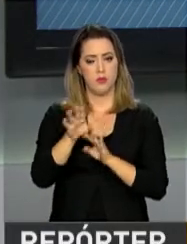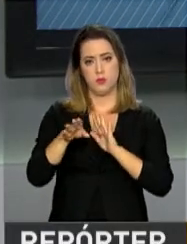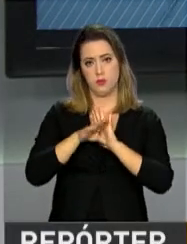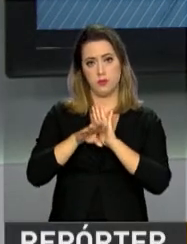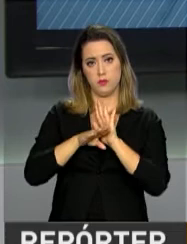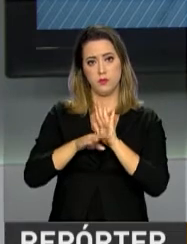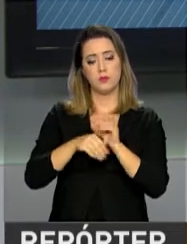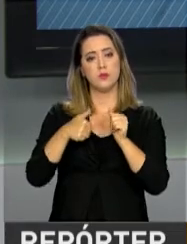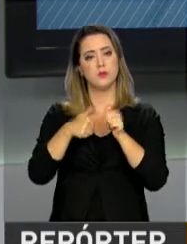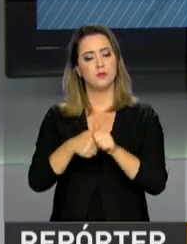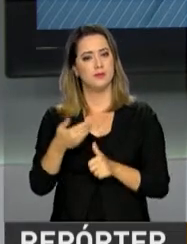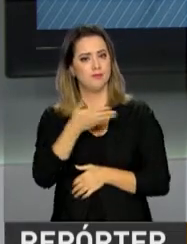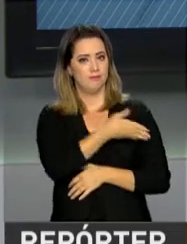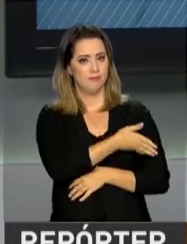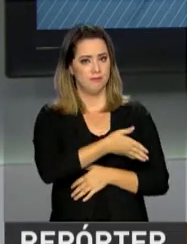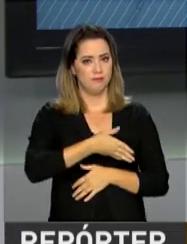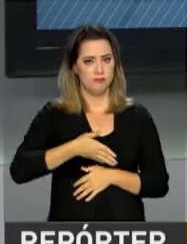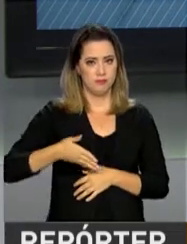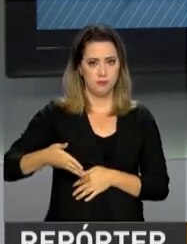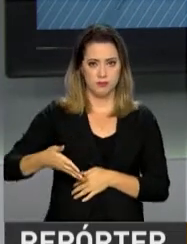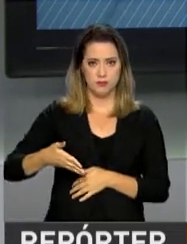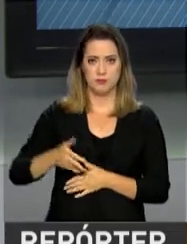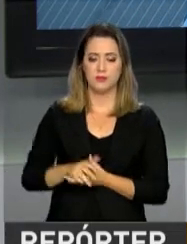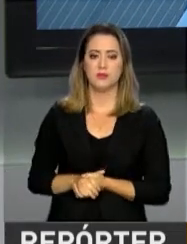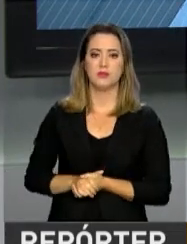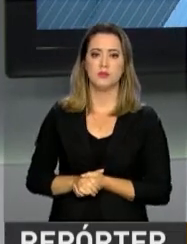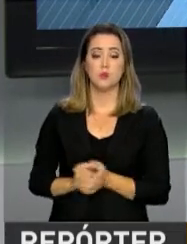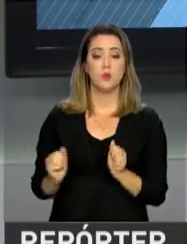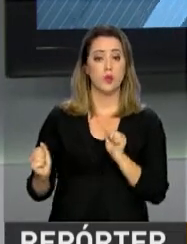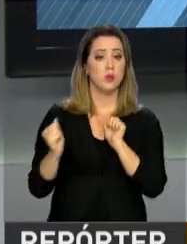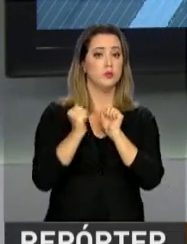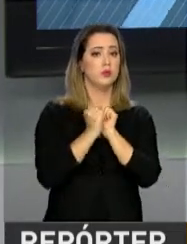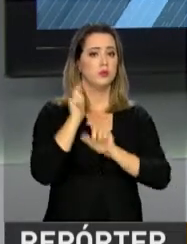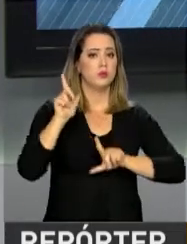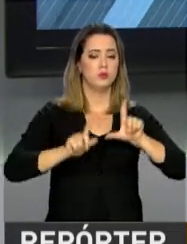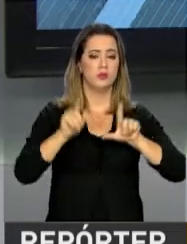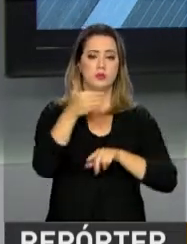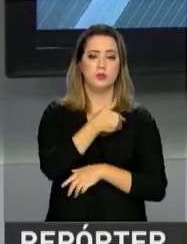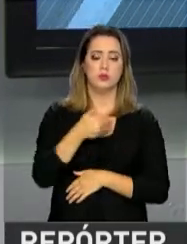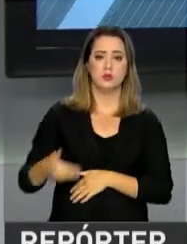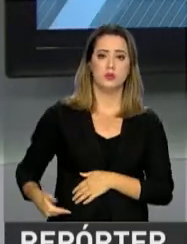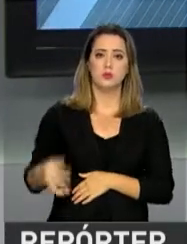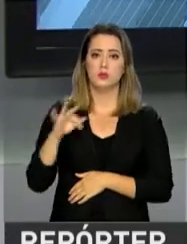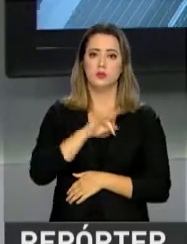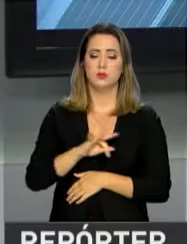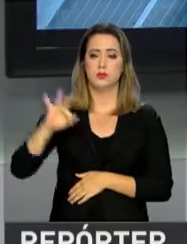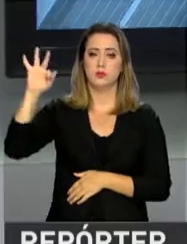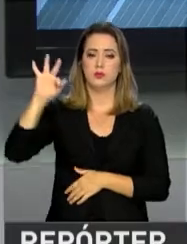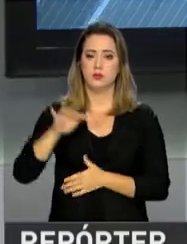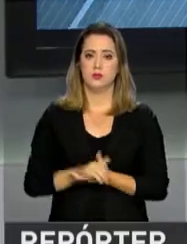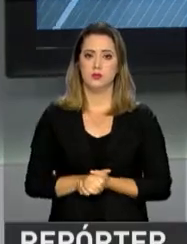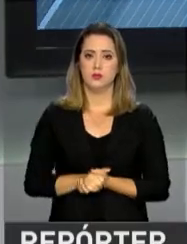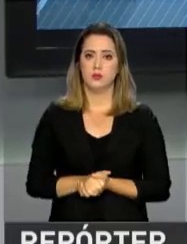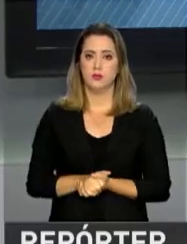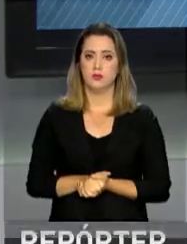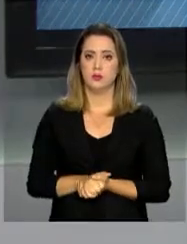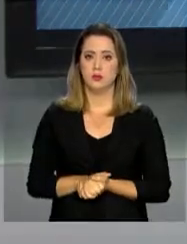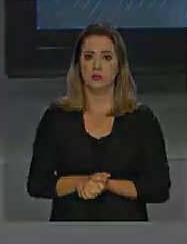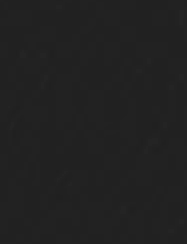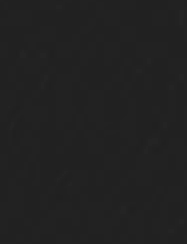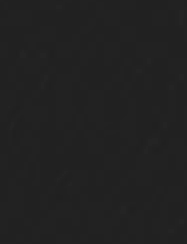e toda a programação também está na página da nbr na internet continue com a gente na nbr a tv do governo federal